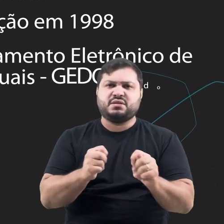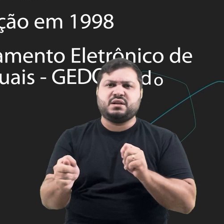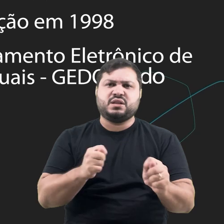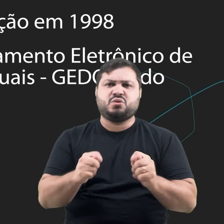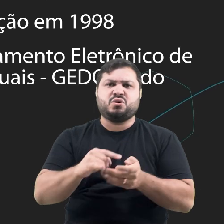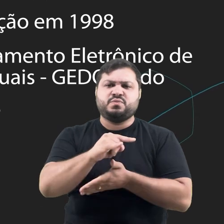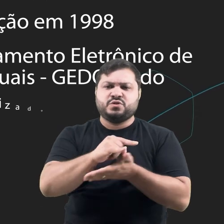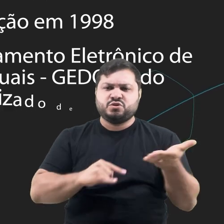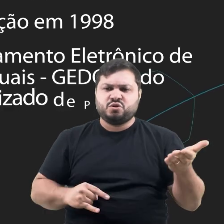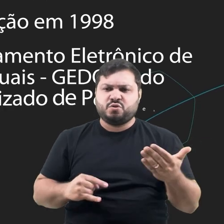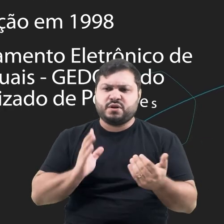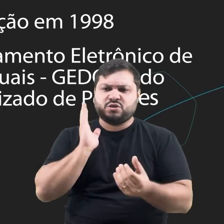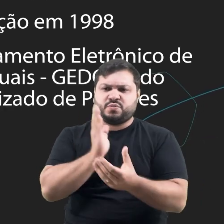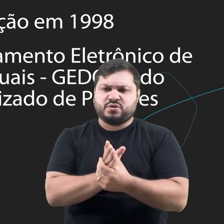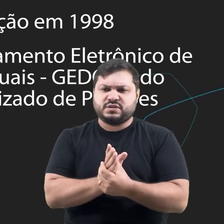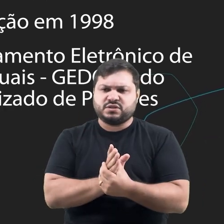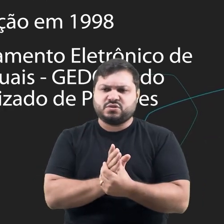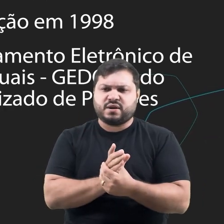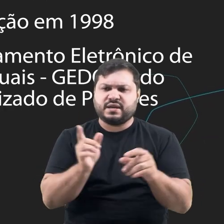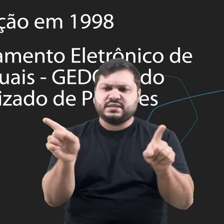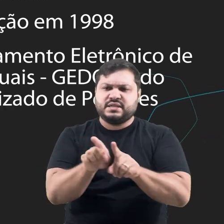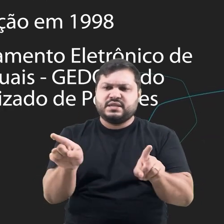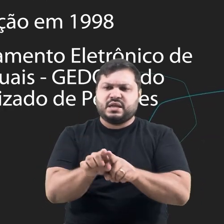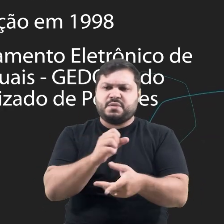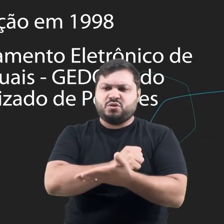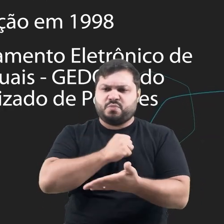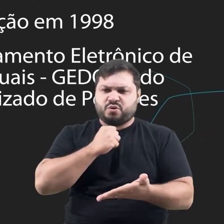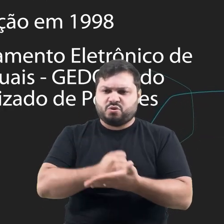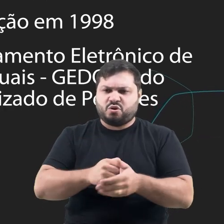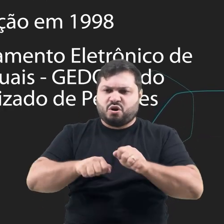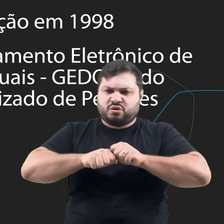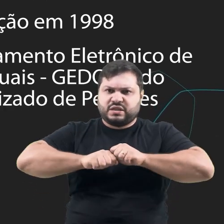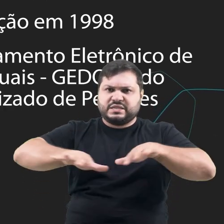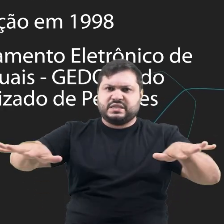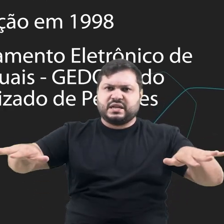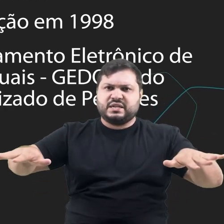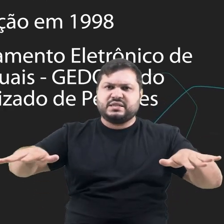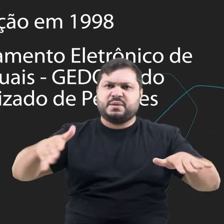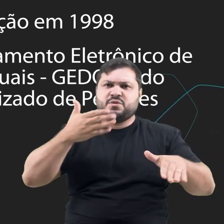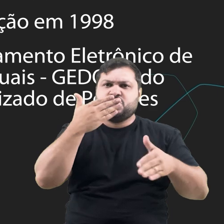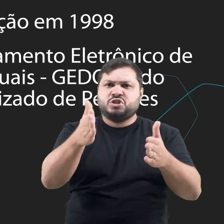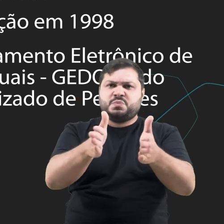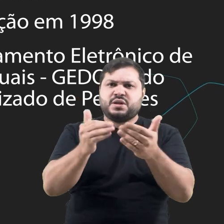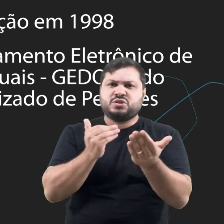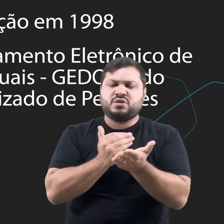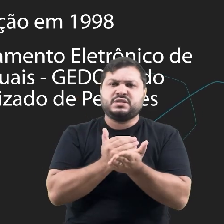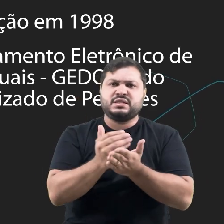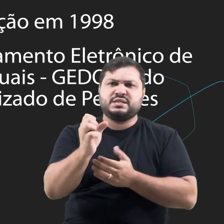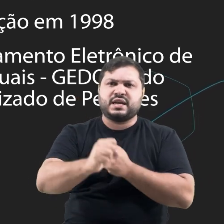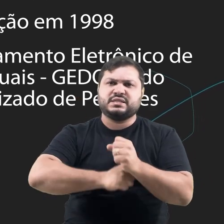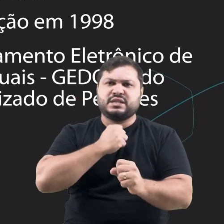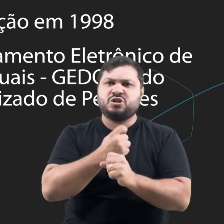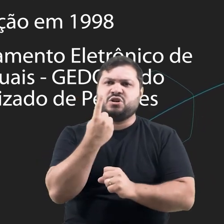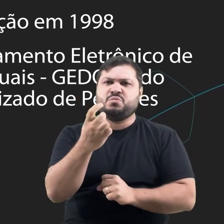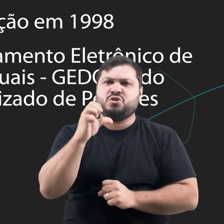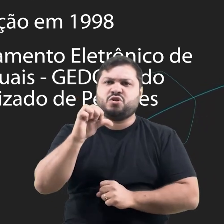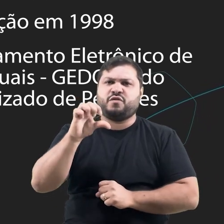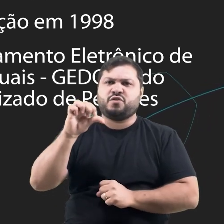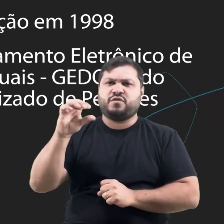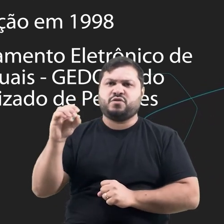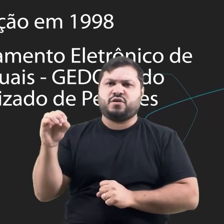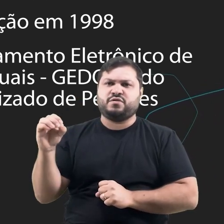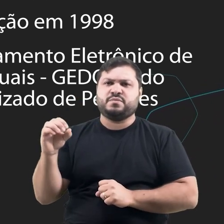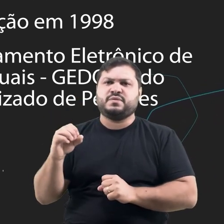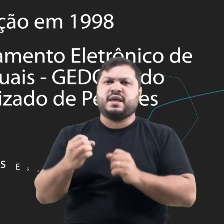Eletrônico de Documentos Processuais e do Protocolo Descentralizado de Petições Iniciais em